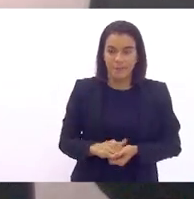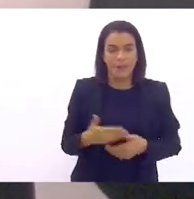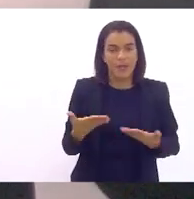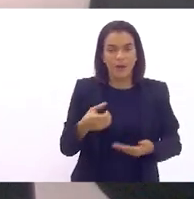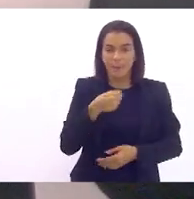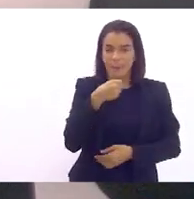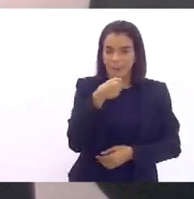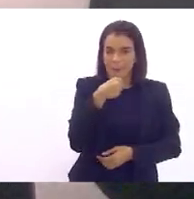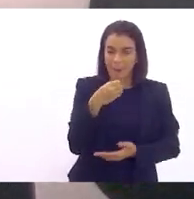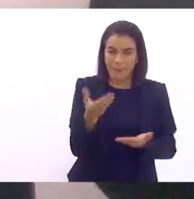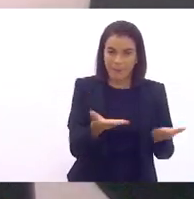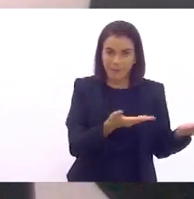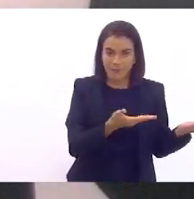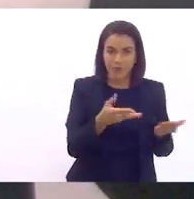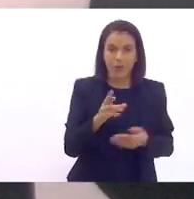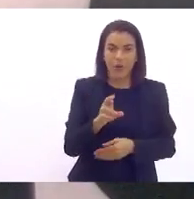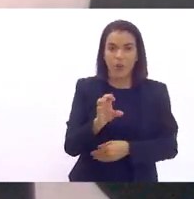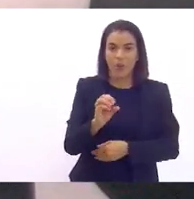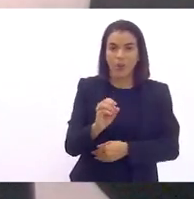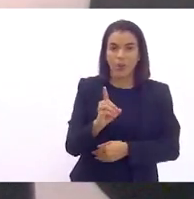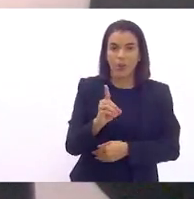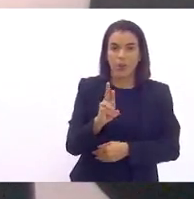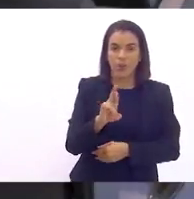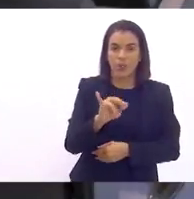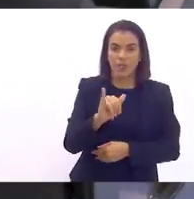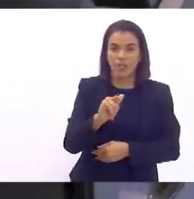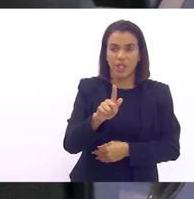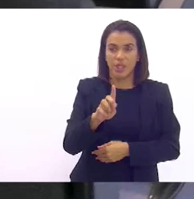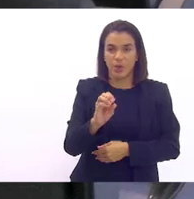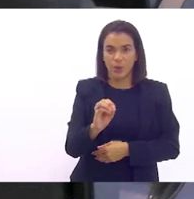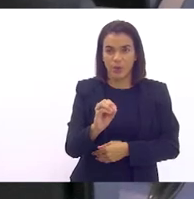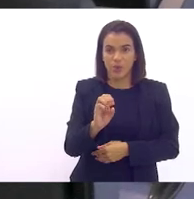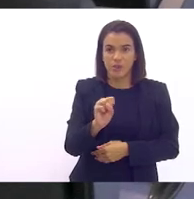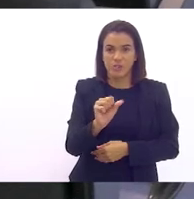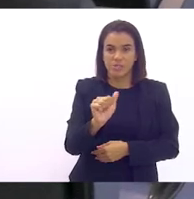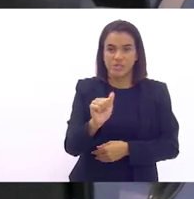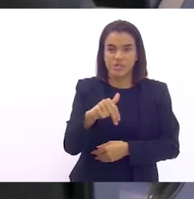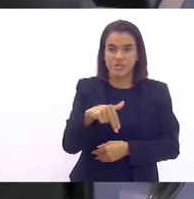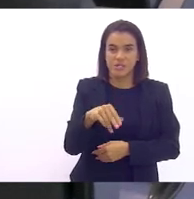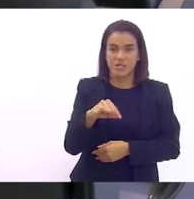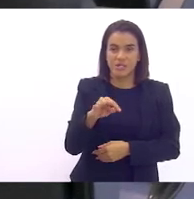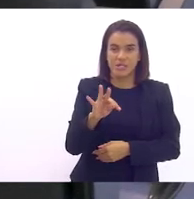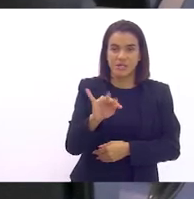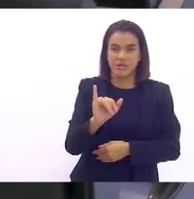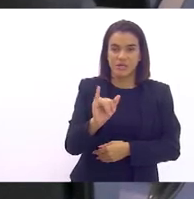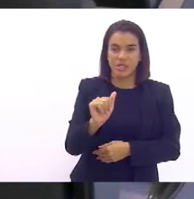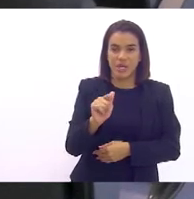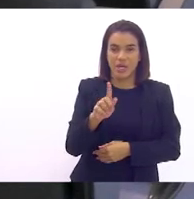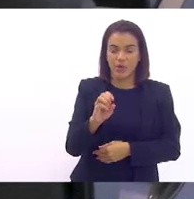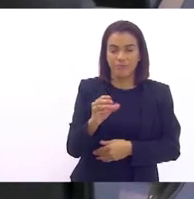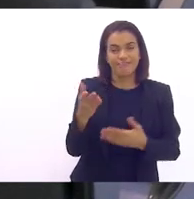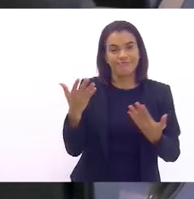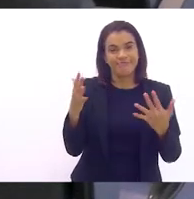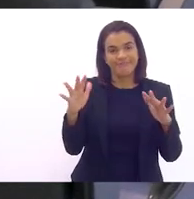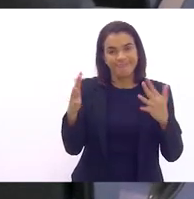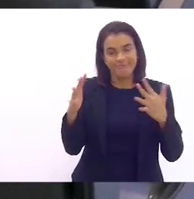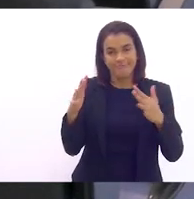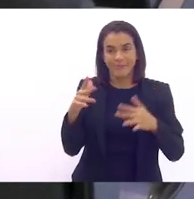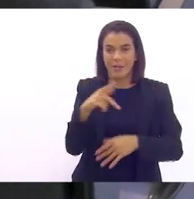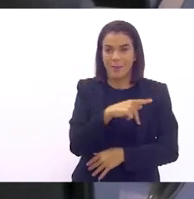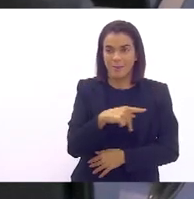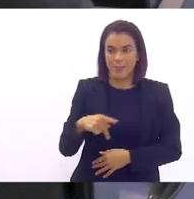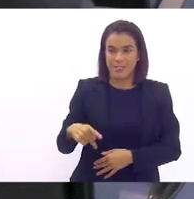palavra Rodrigo Santiago da firjan Obrigado vou levantar só para ficar mais fácil para mais ouvirem bom saudar a iniciativa da presidente